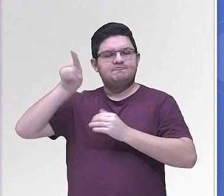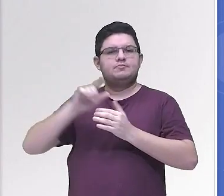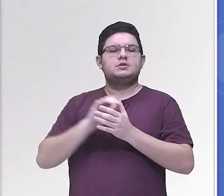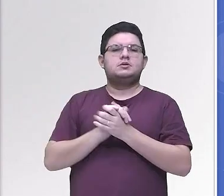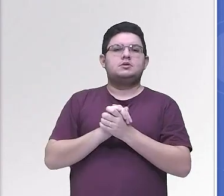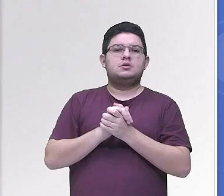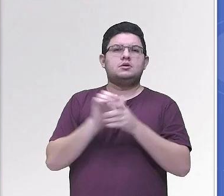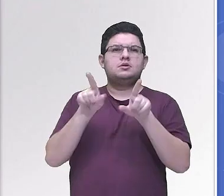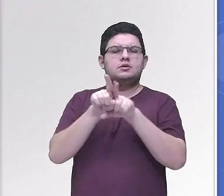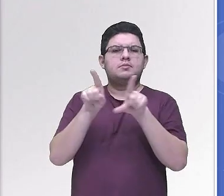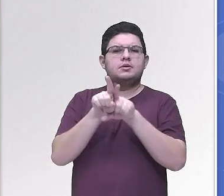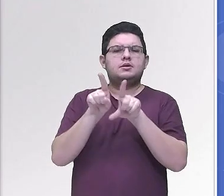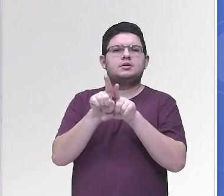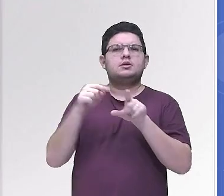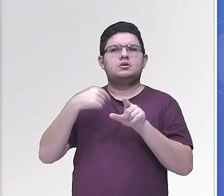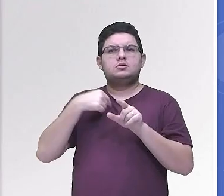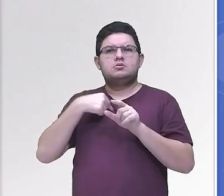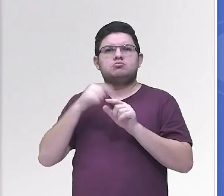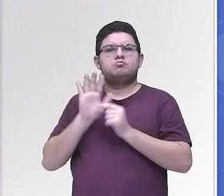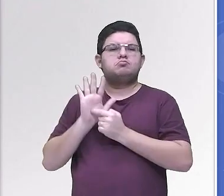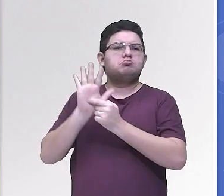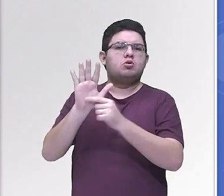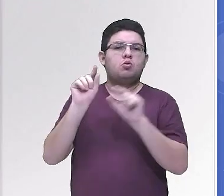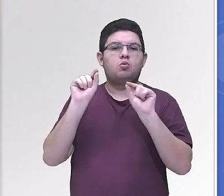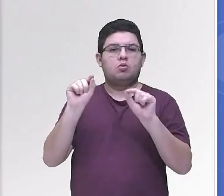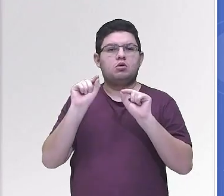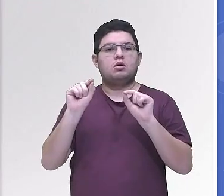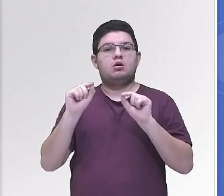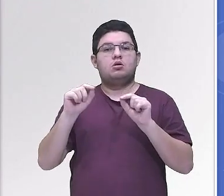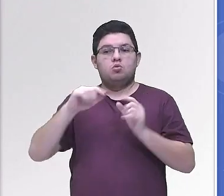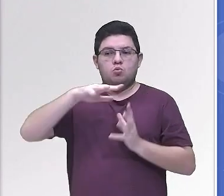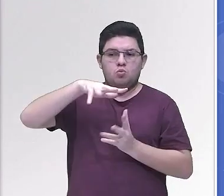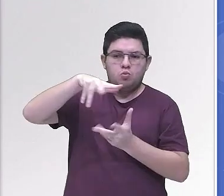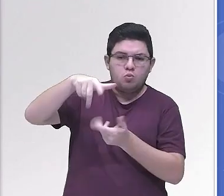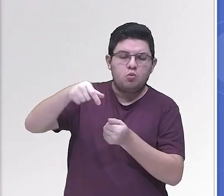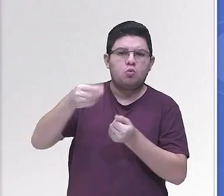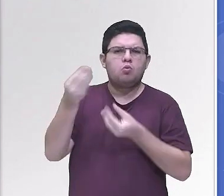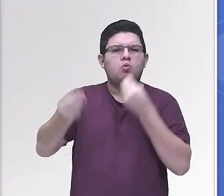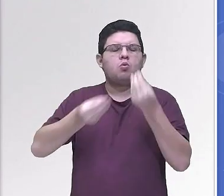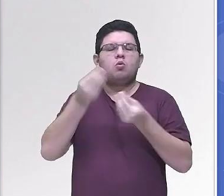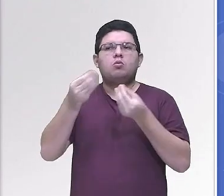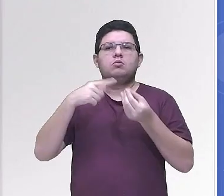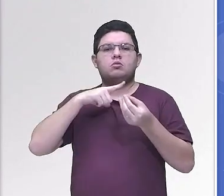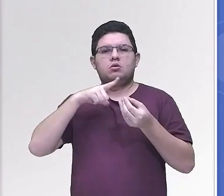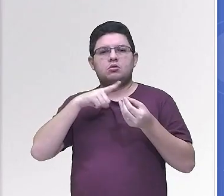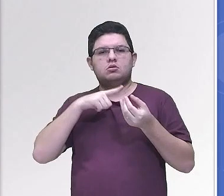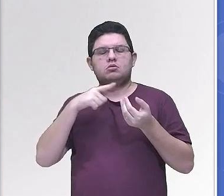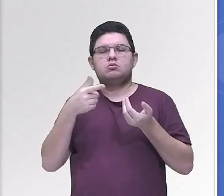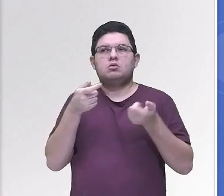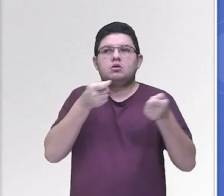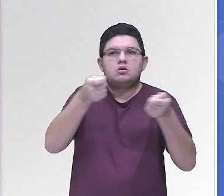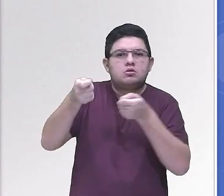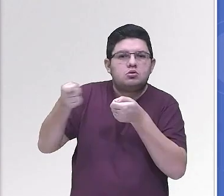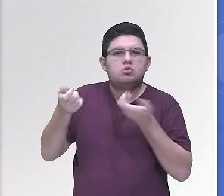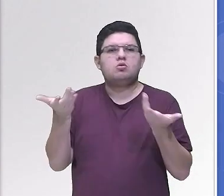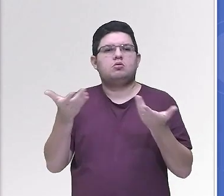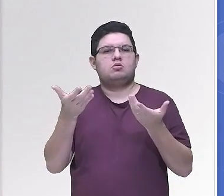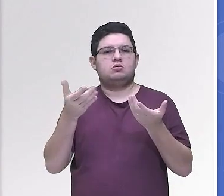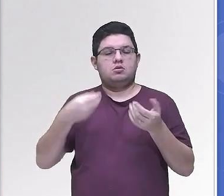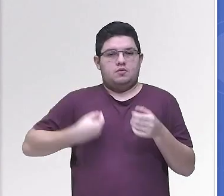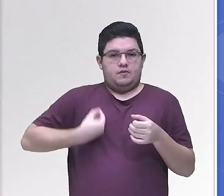mostrar, né, como é que nós podemos fazer dentro desse mundo, dentro da realidade em que nós estamos vivendo, dentro